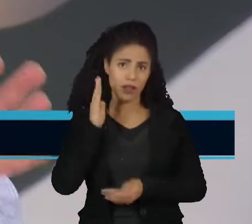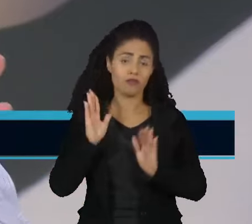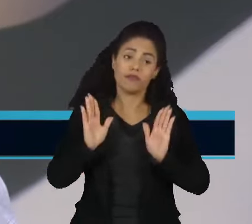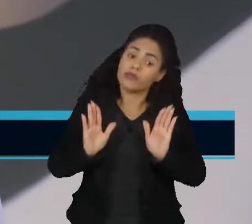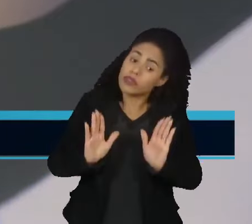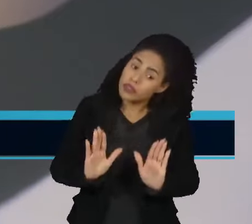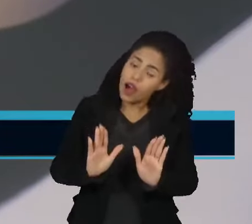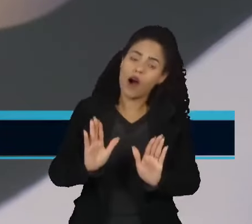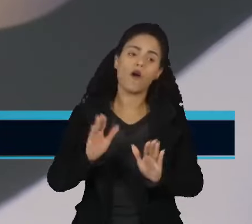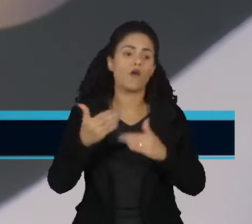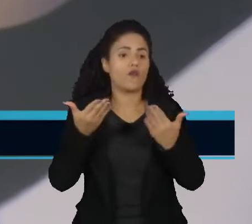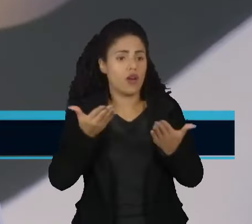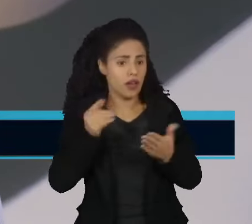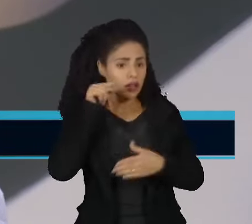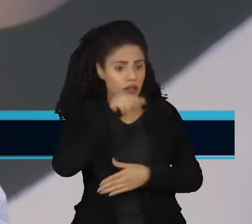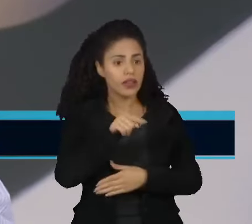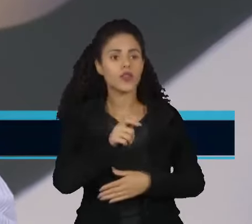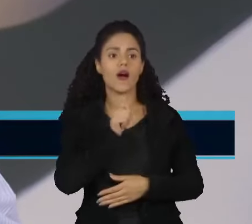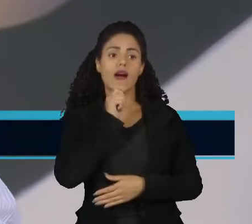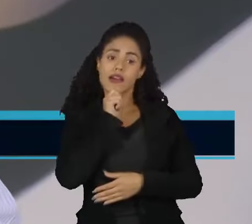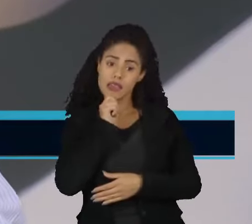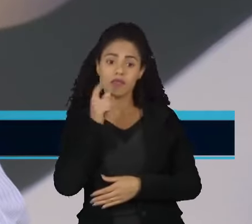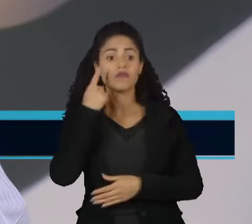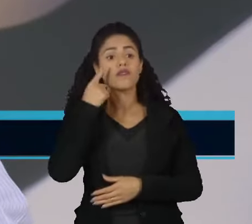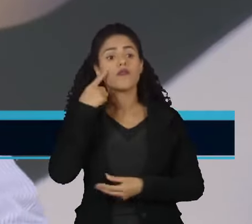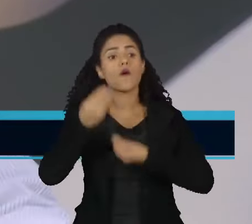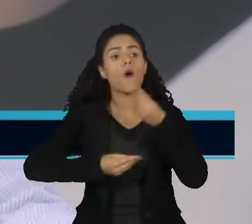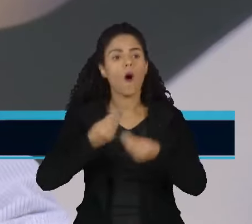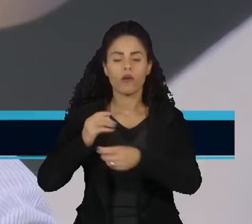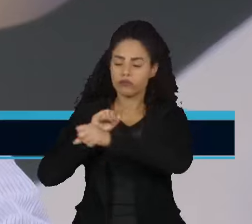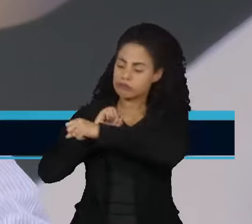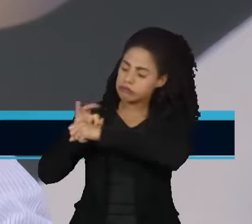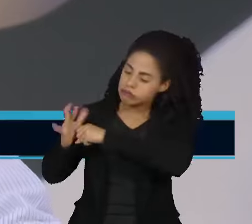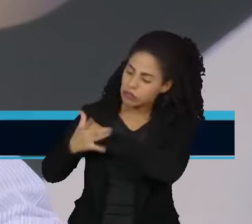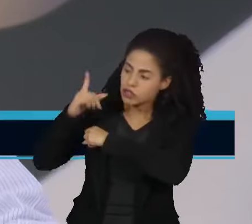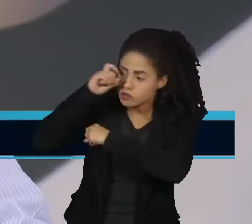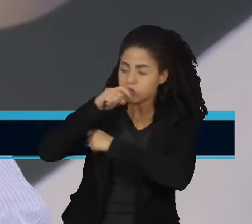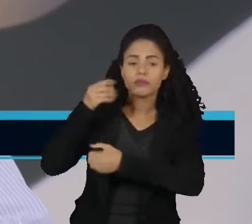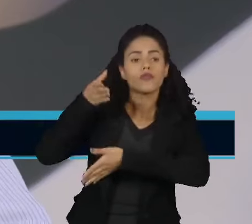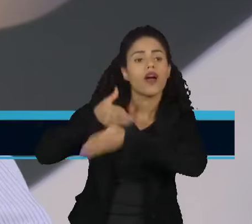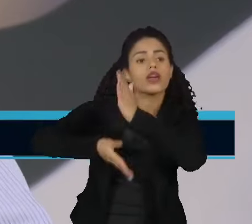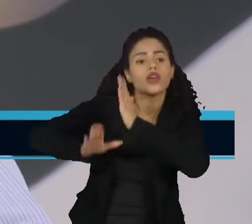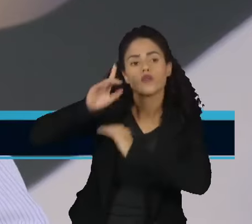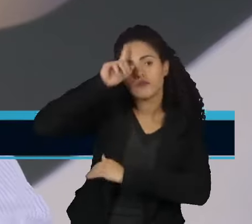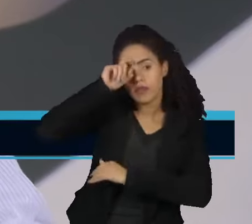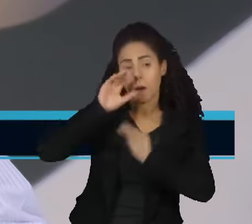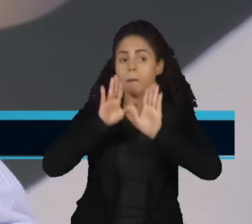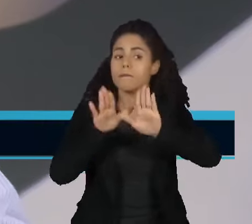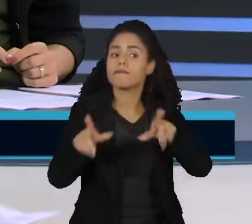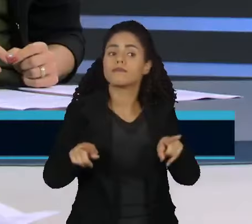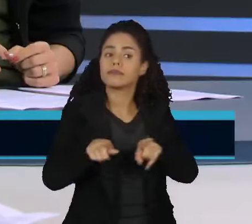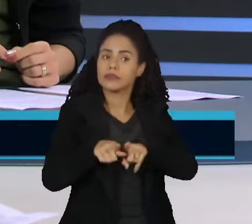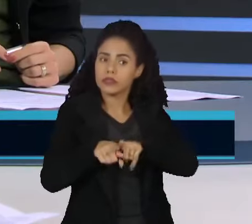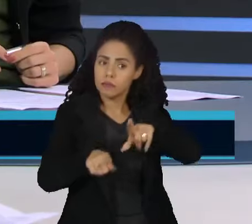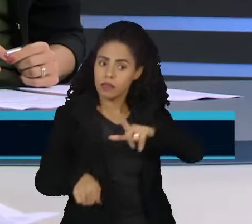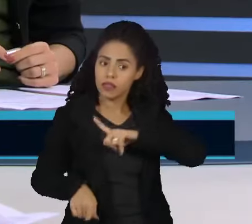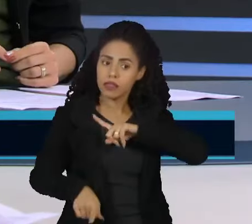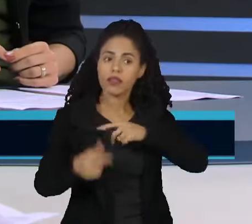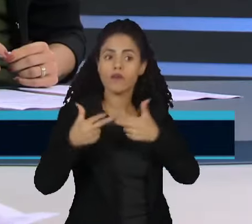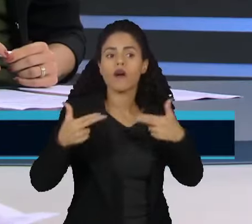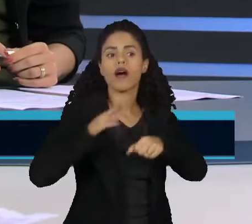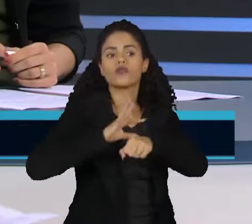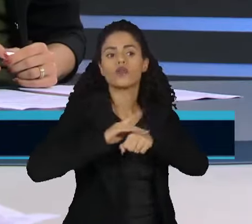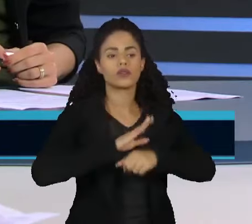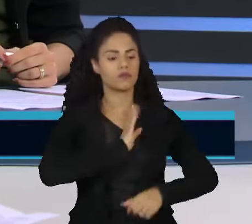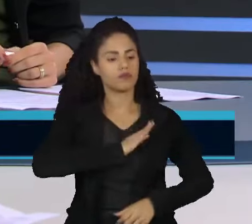então provavelmente ainda foi consequência da covid de não procura assim como os casos de doenças